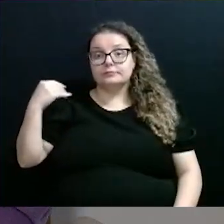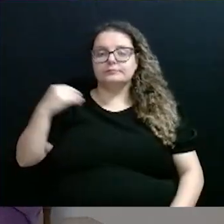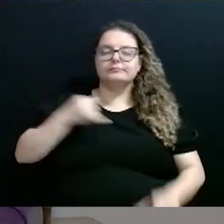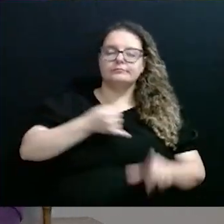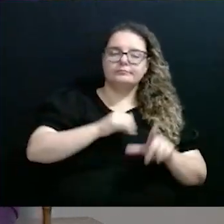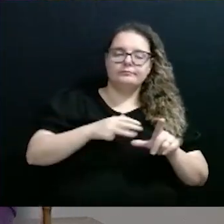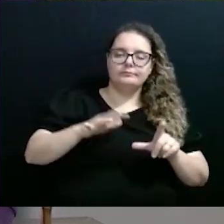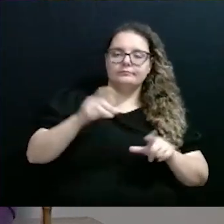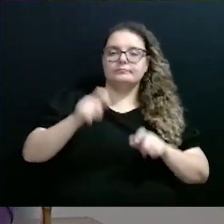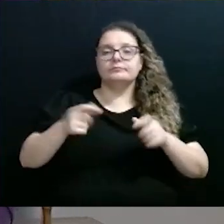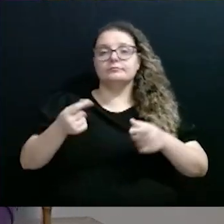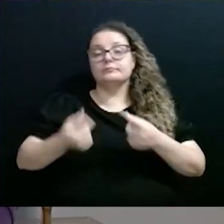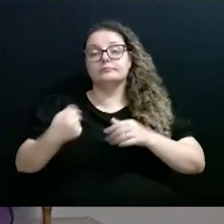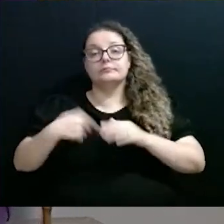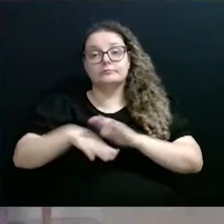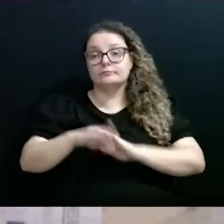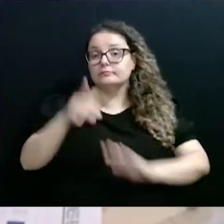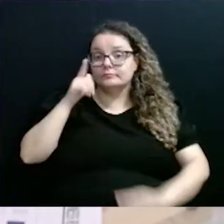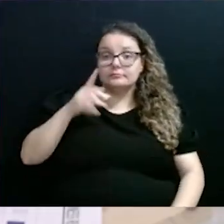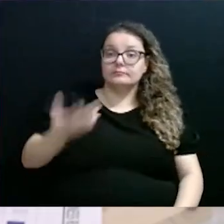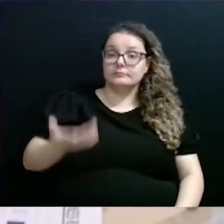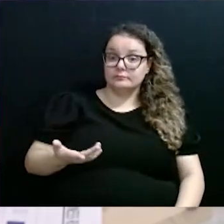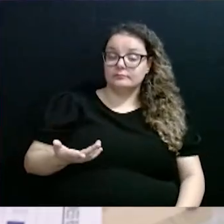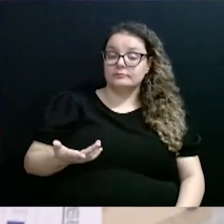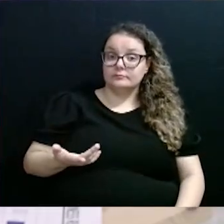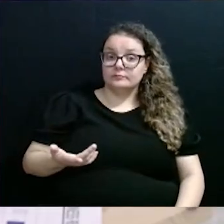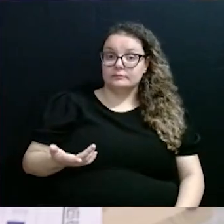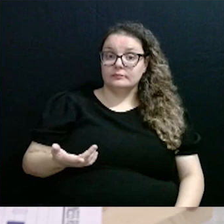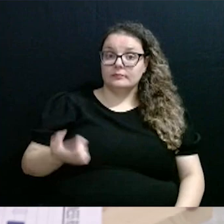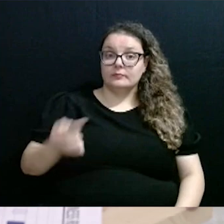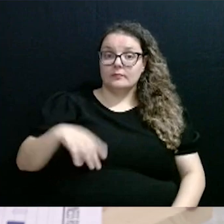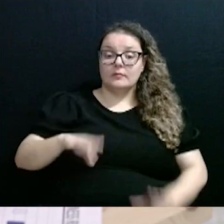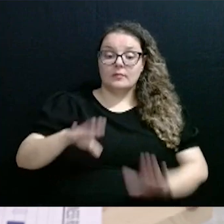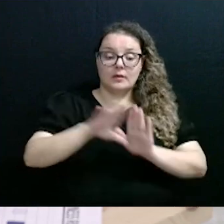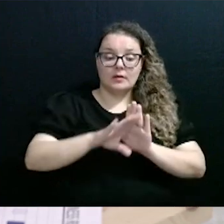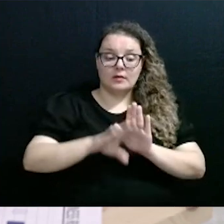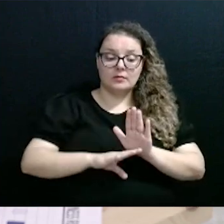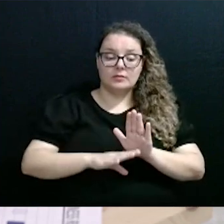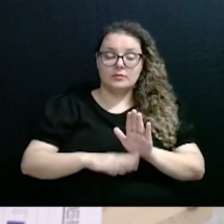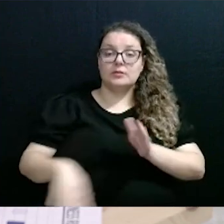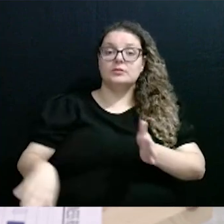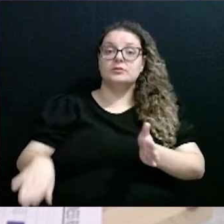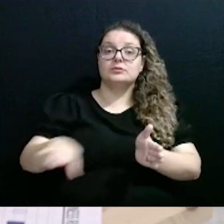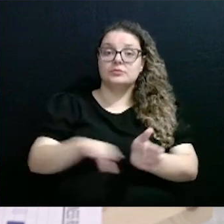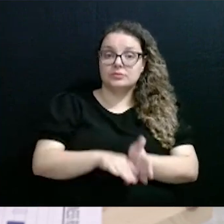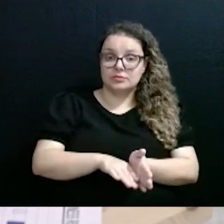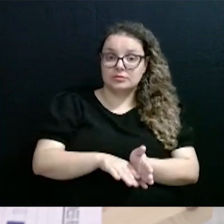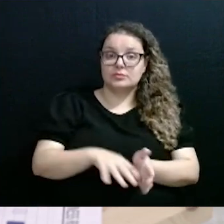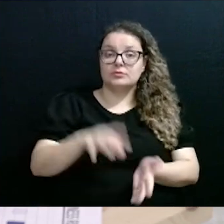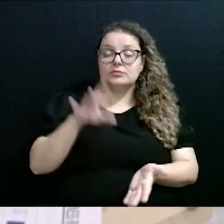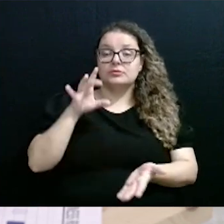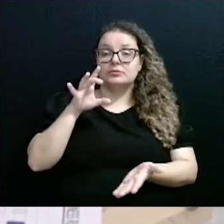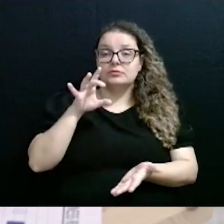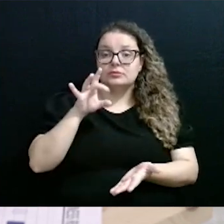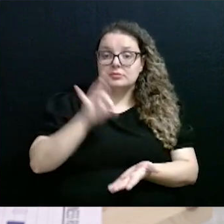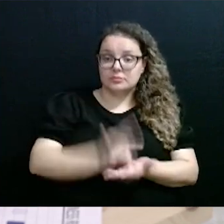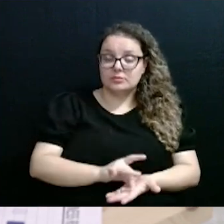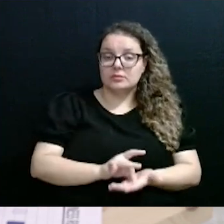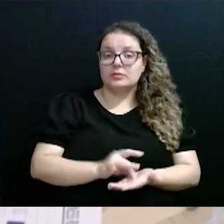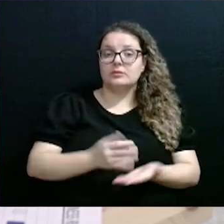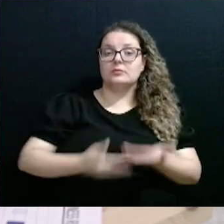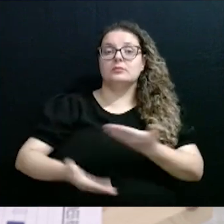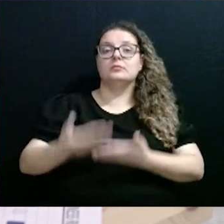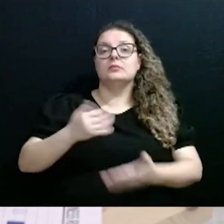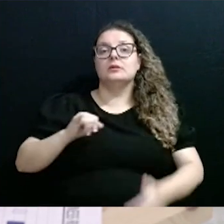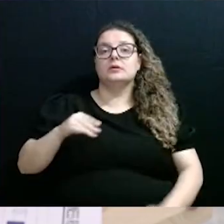inflação, as pessoas não guardavam dinheiro, então esse programa ele veio de fato para uma integração